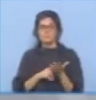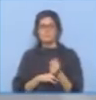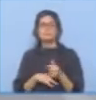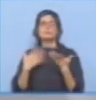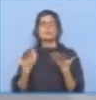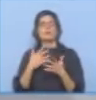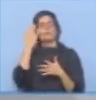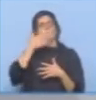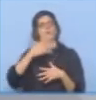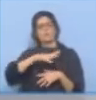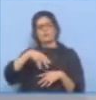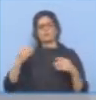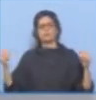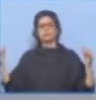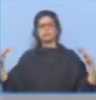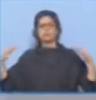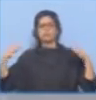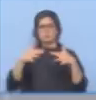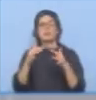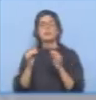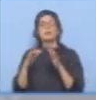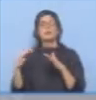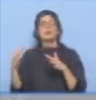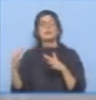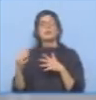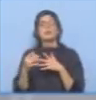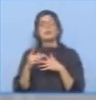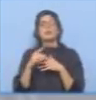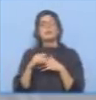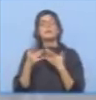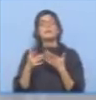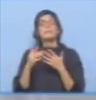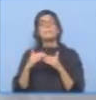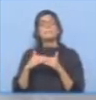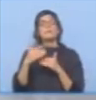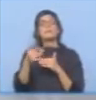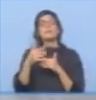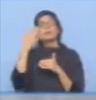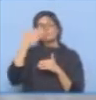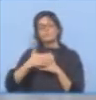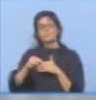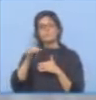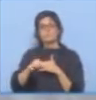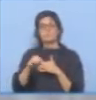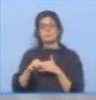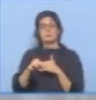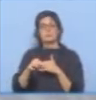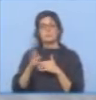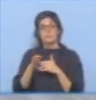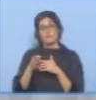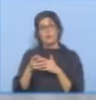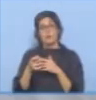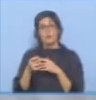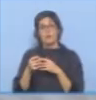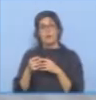Papa Francisco na vigília, na Via Sacra, vigília e missa de encerramento, mas até lá, ao longo desta semana, há um conjunto de